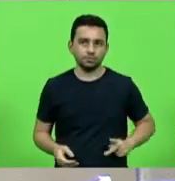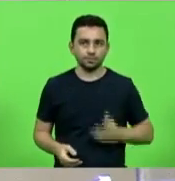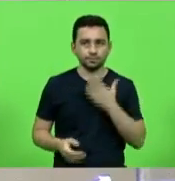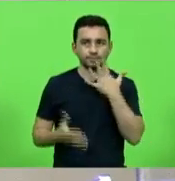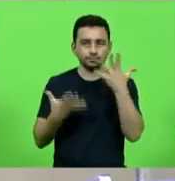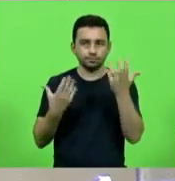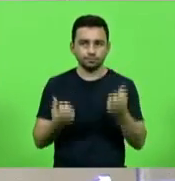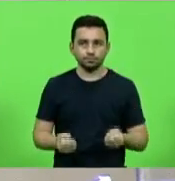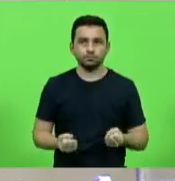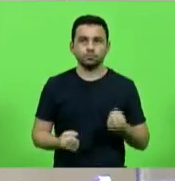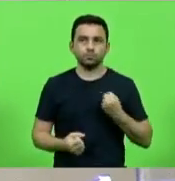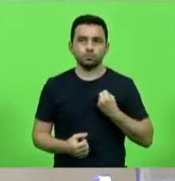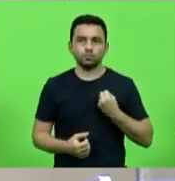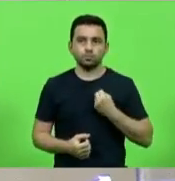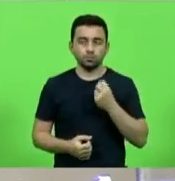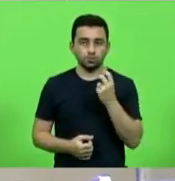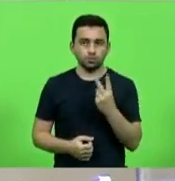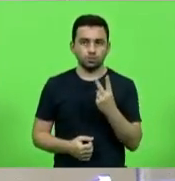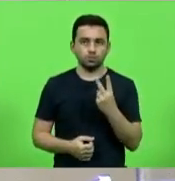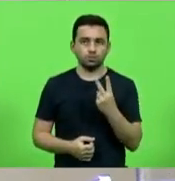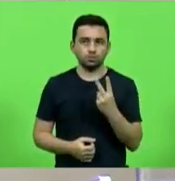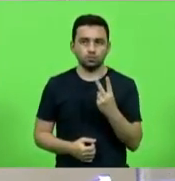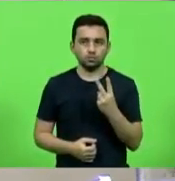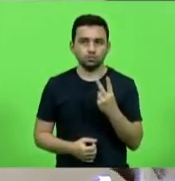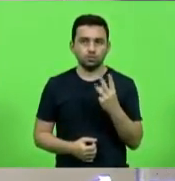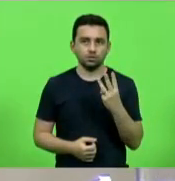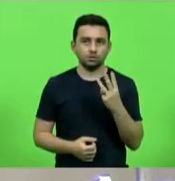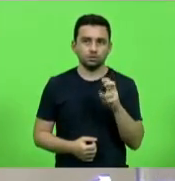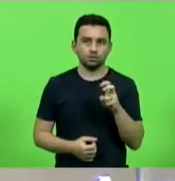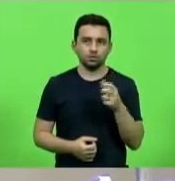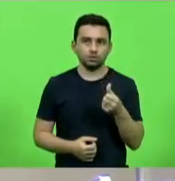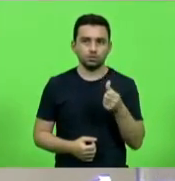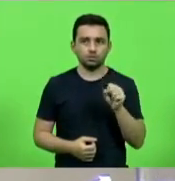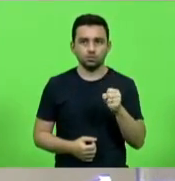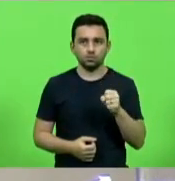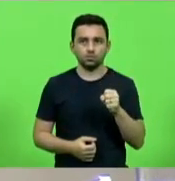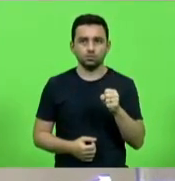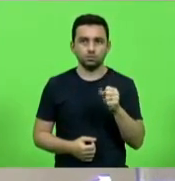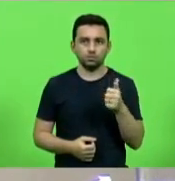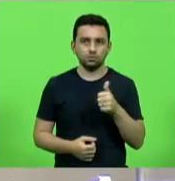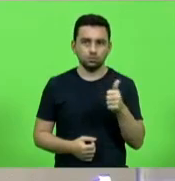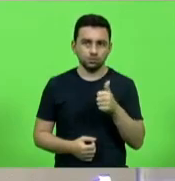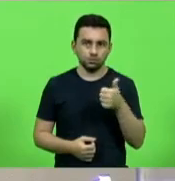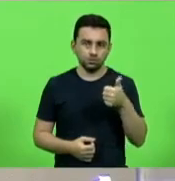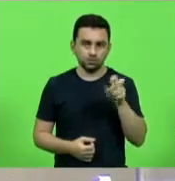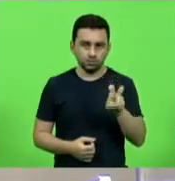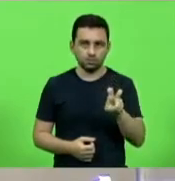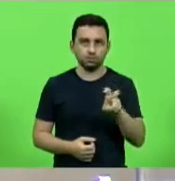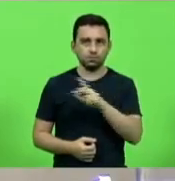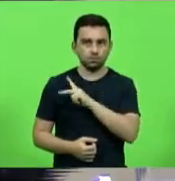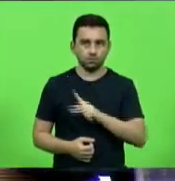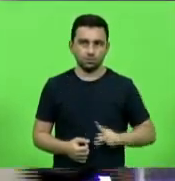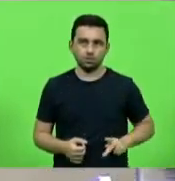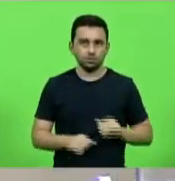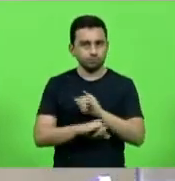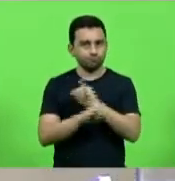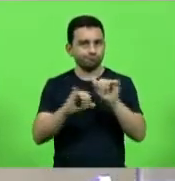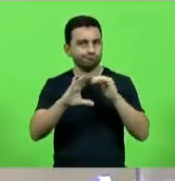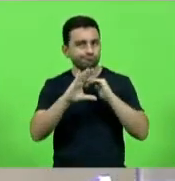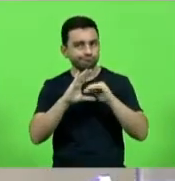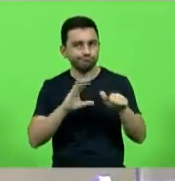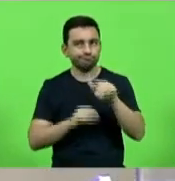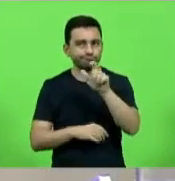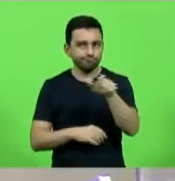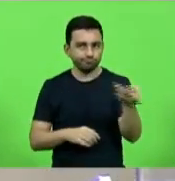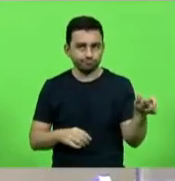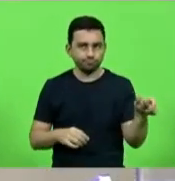requerimentos. Requerimentos 2, 3, 5, 6, 8, 9, 11 e 15. Esta presidência comunica e encaminhará aos destinatários,